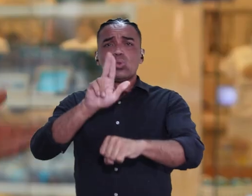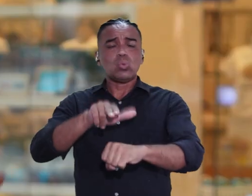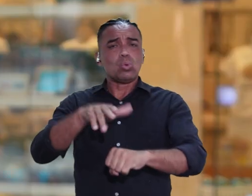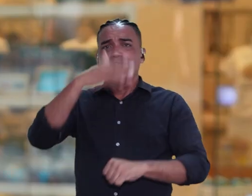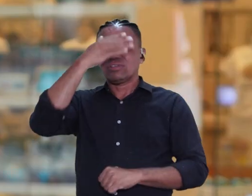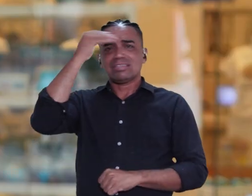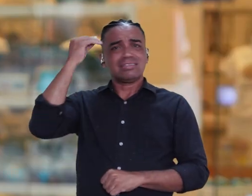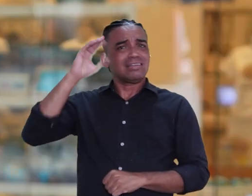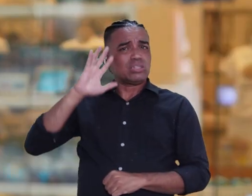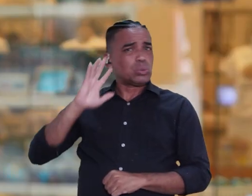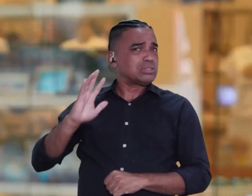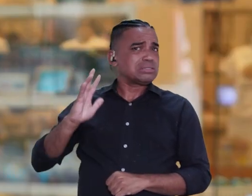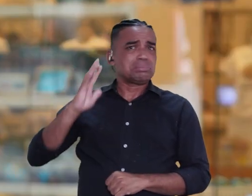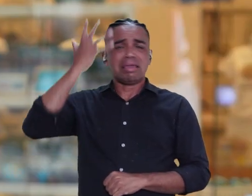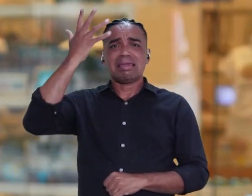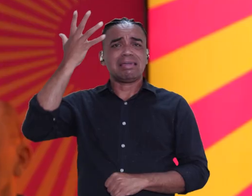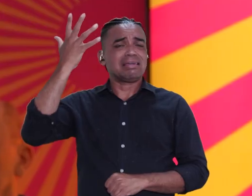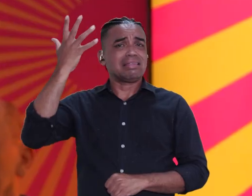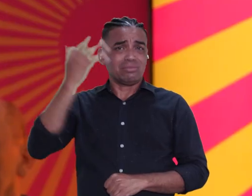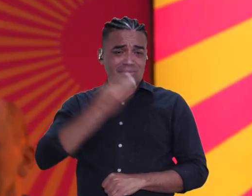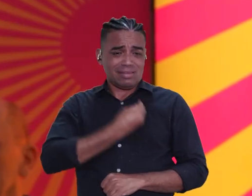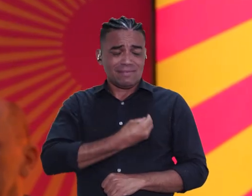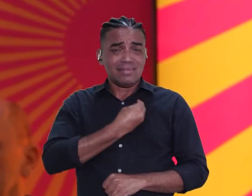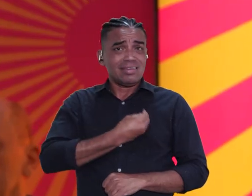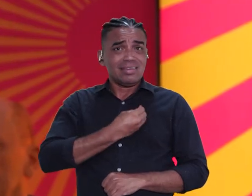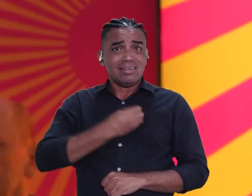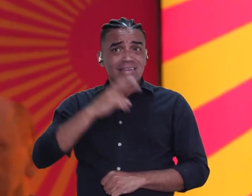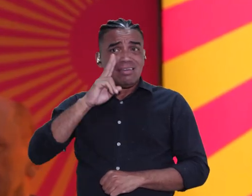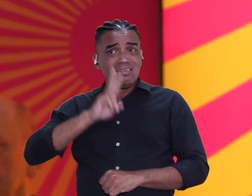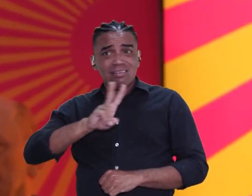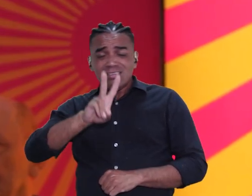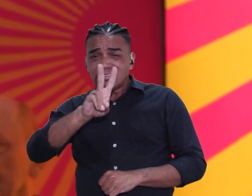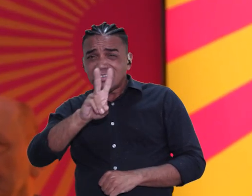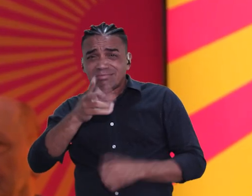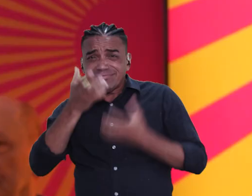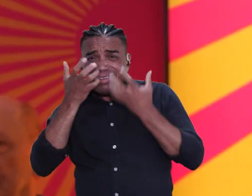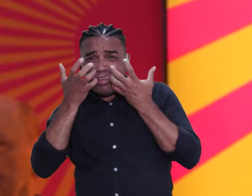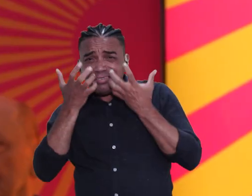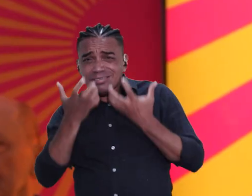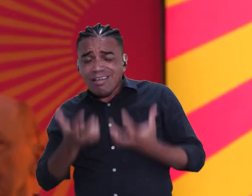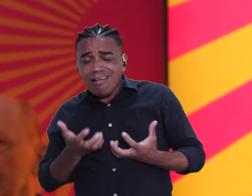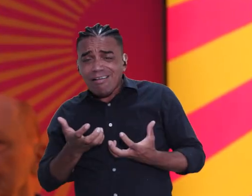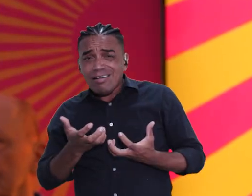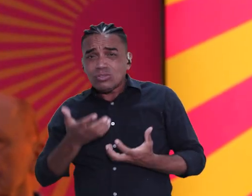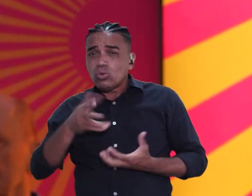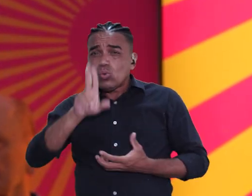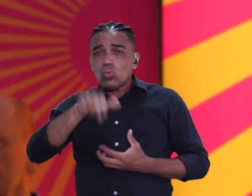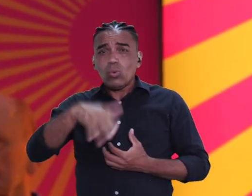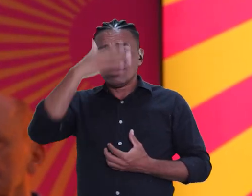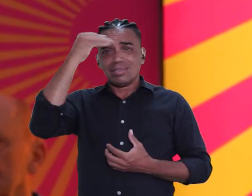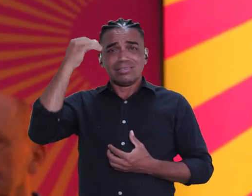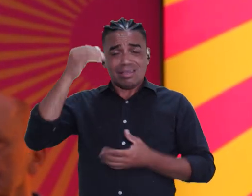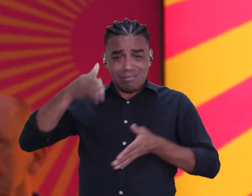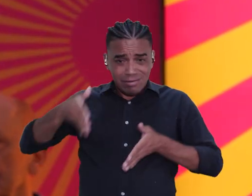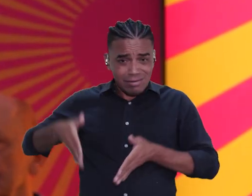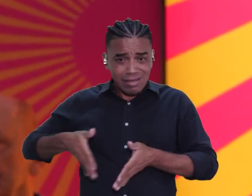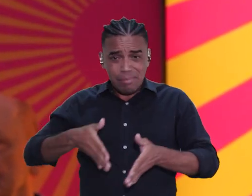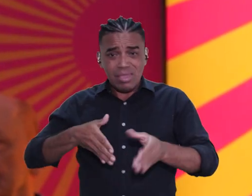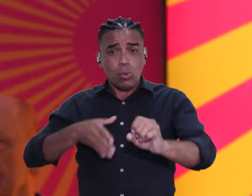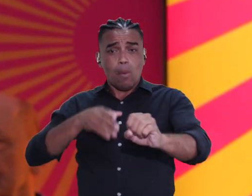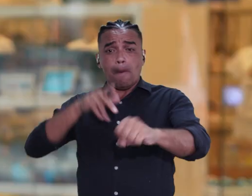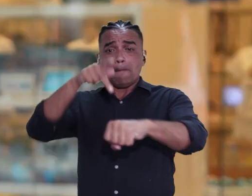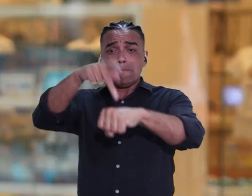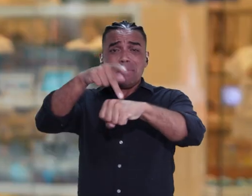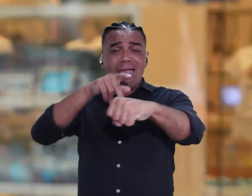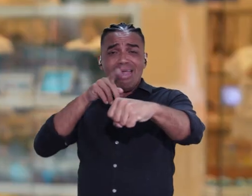Nunca me esquecerei desse acontecimento na vida de minhas retinas tão fatigadas. Nunca me esquecerei que no meio do caminho tinha uma